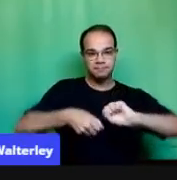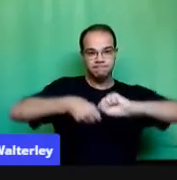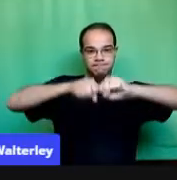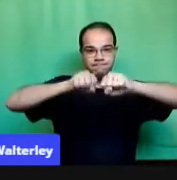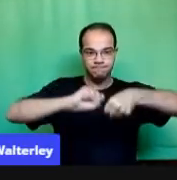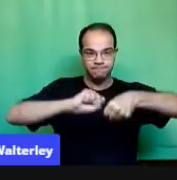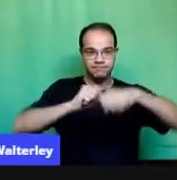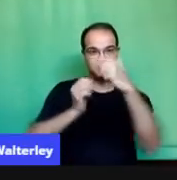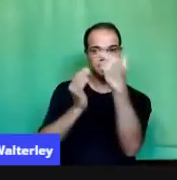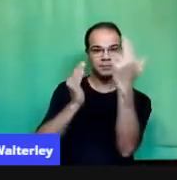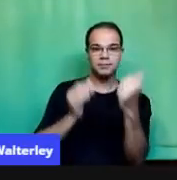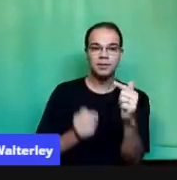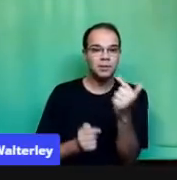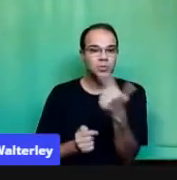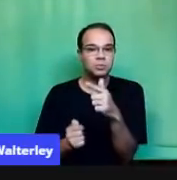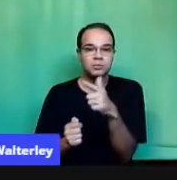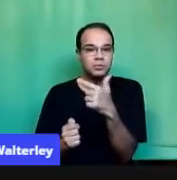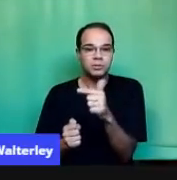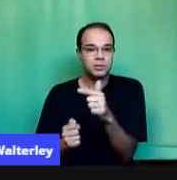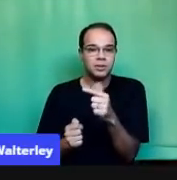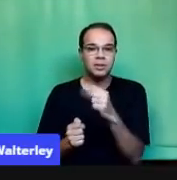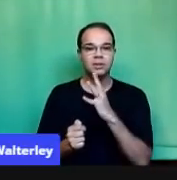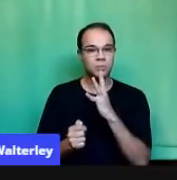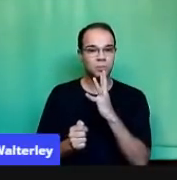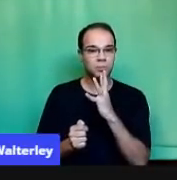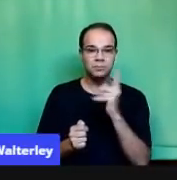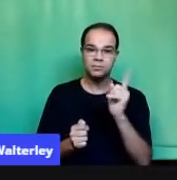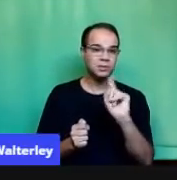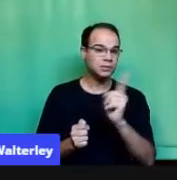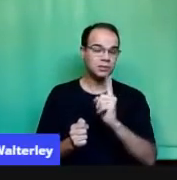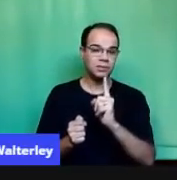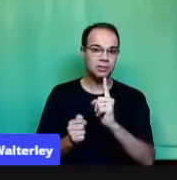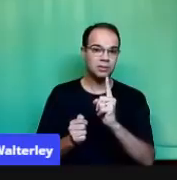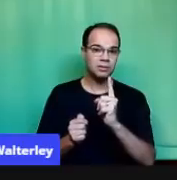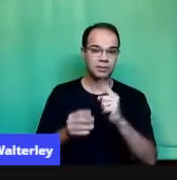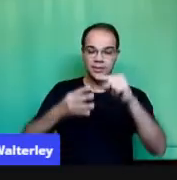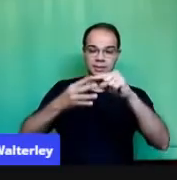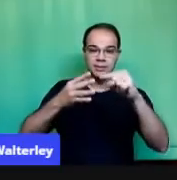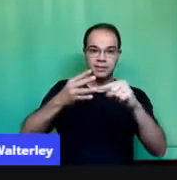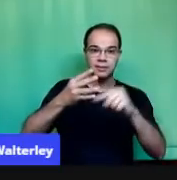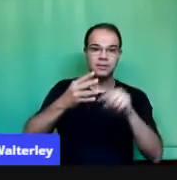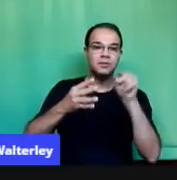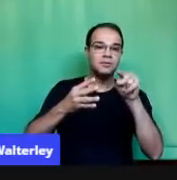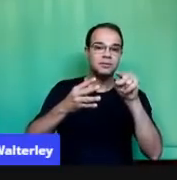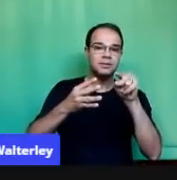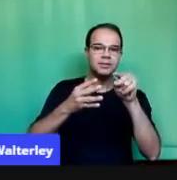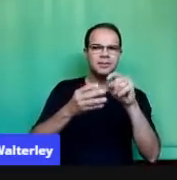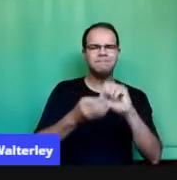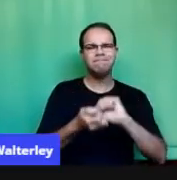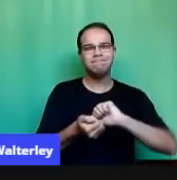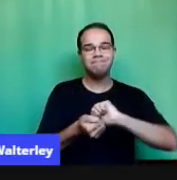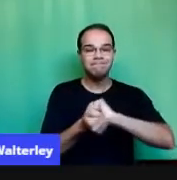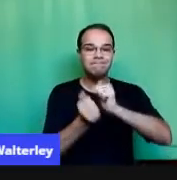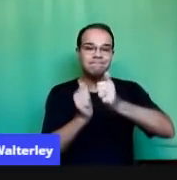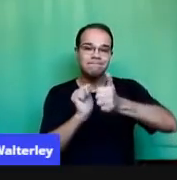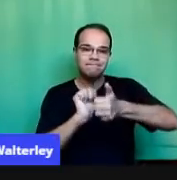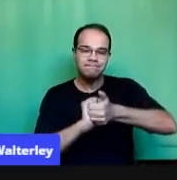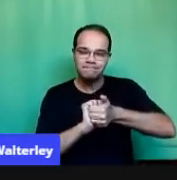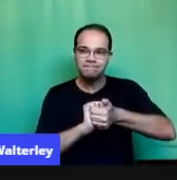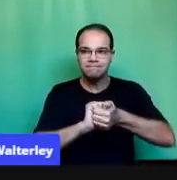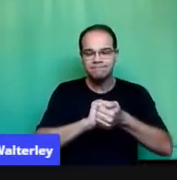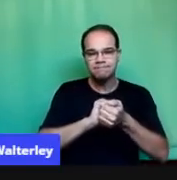desenvolver essa habilidade, para desenvolver esse campo de experiência. Então, aqui nesse quarto campo, nós